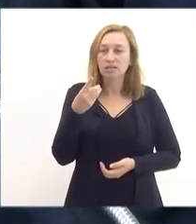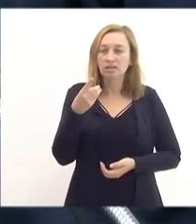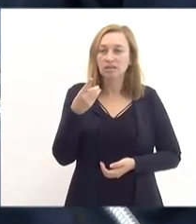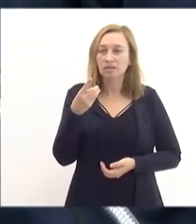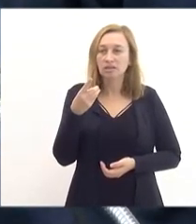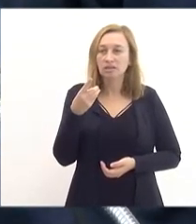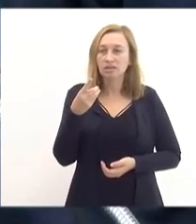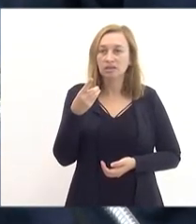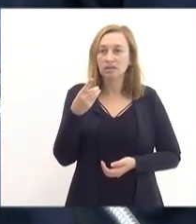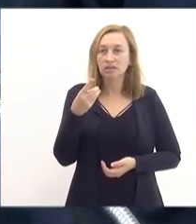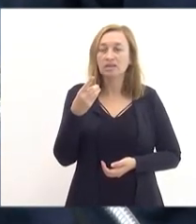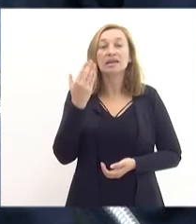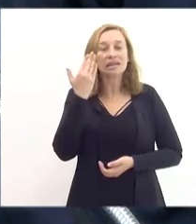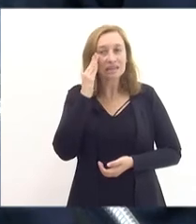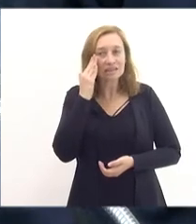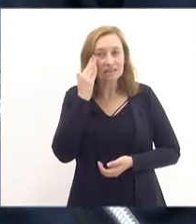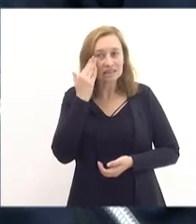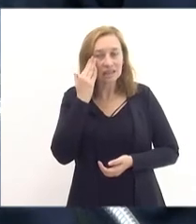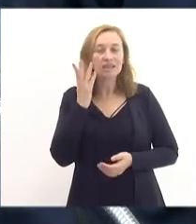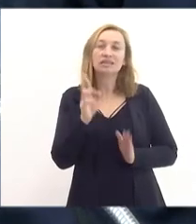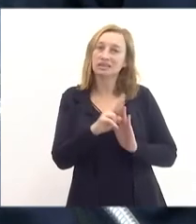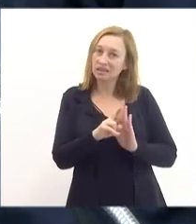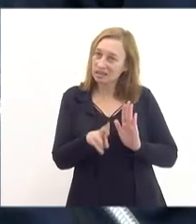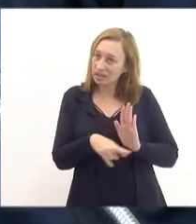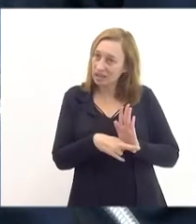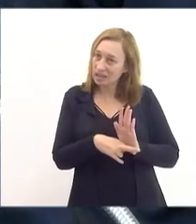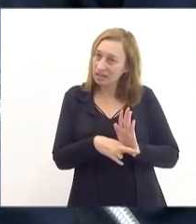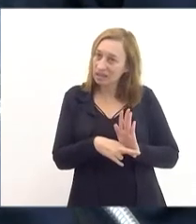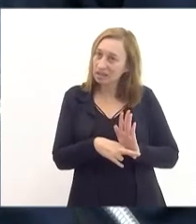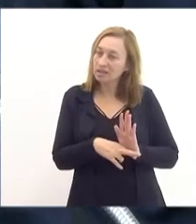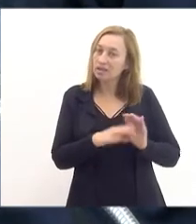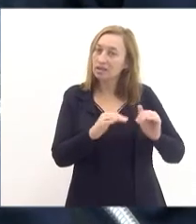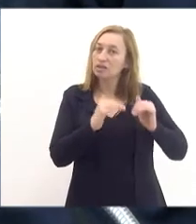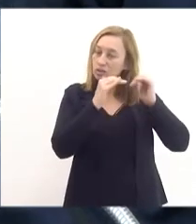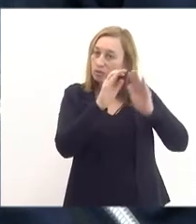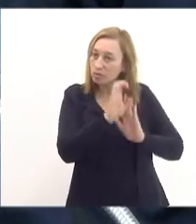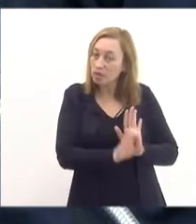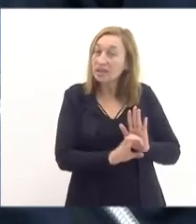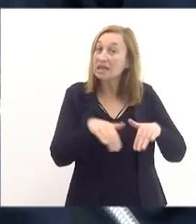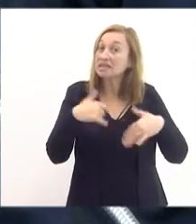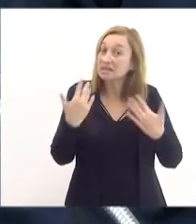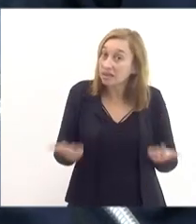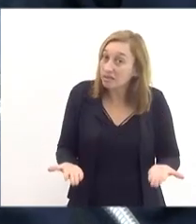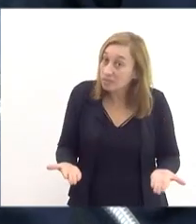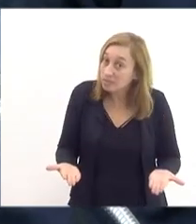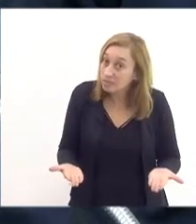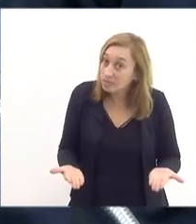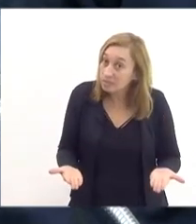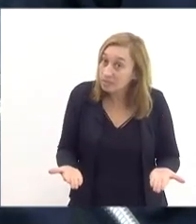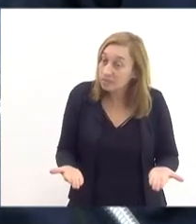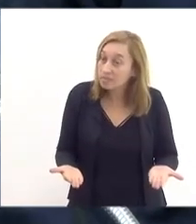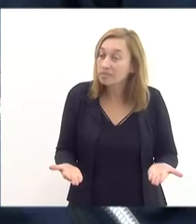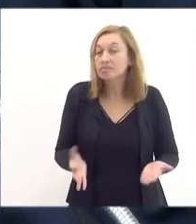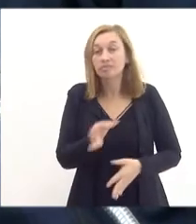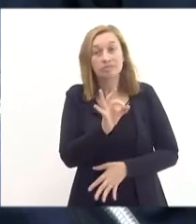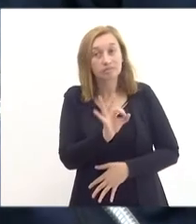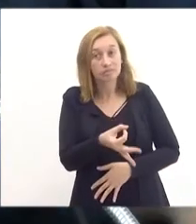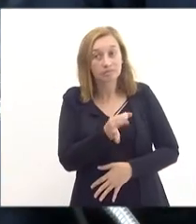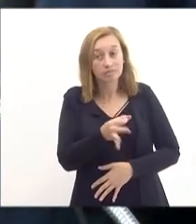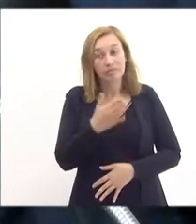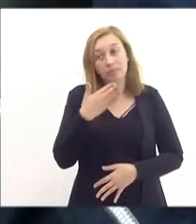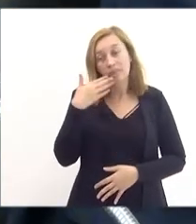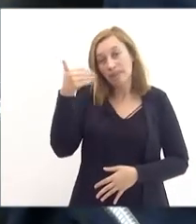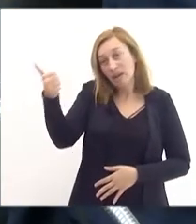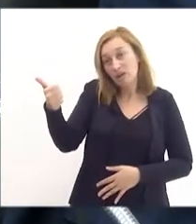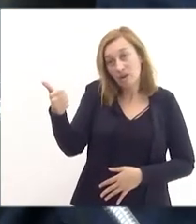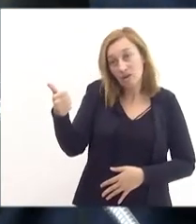não saiba dessas manhas, né, bota a subemenda. Então, que a rigor é muito melhor,